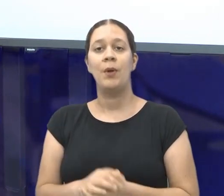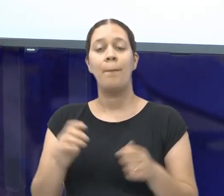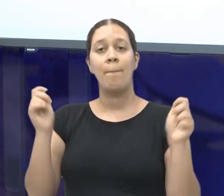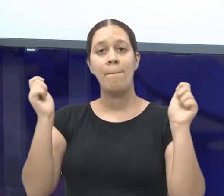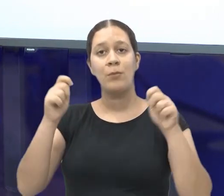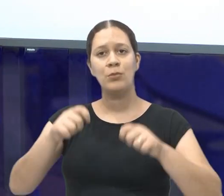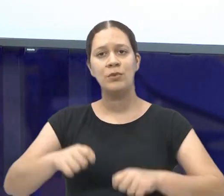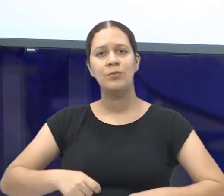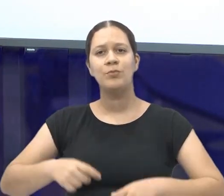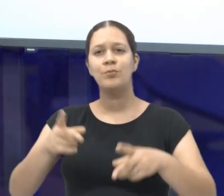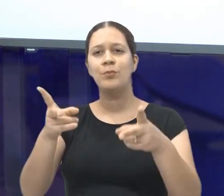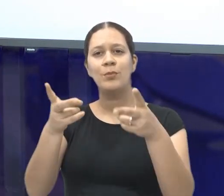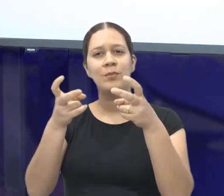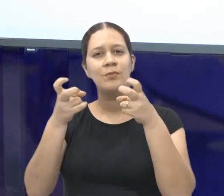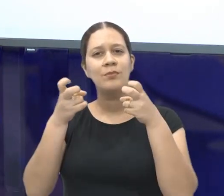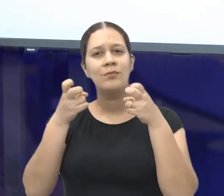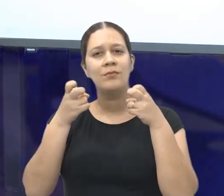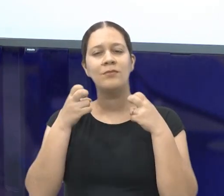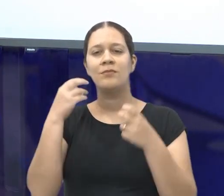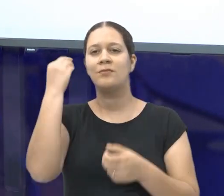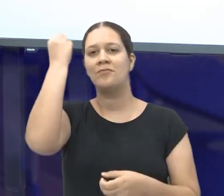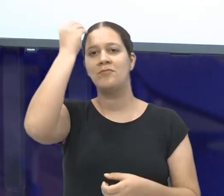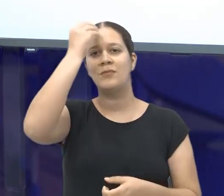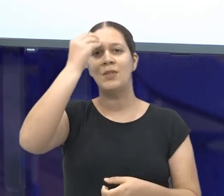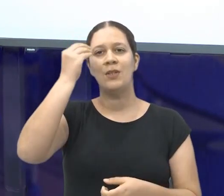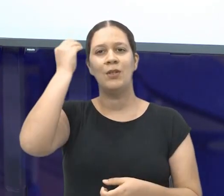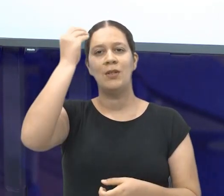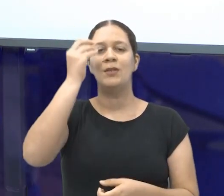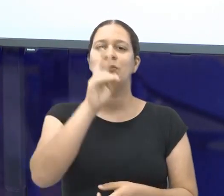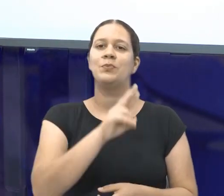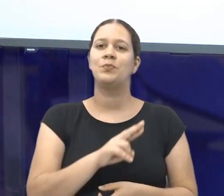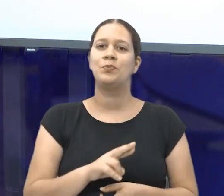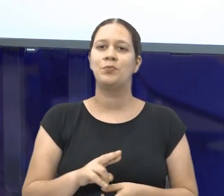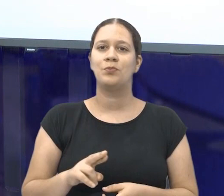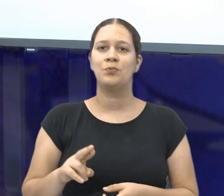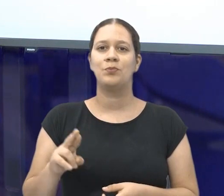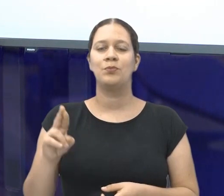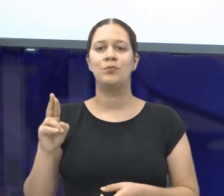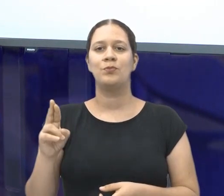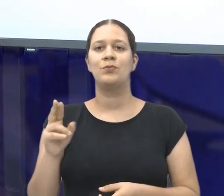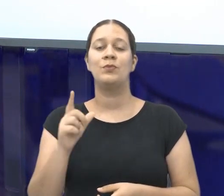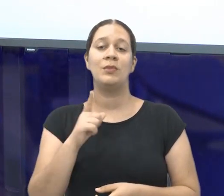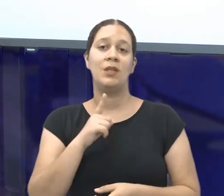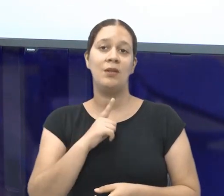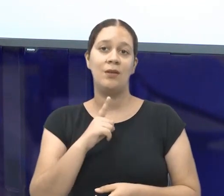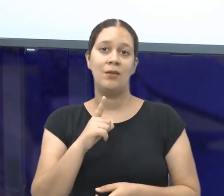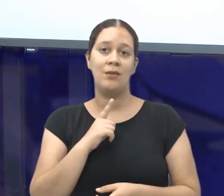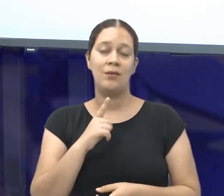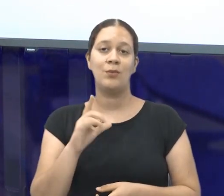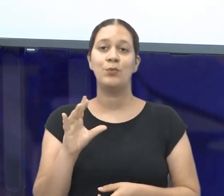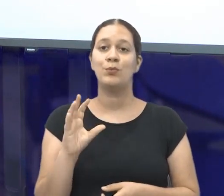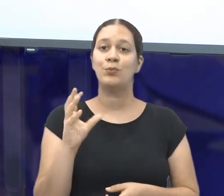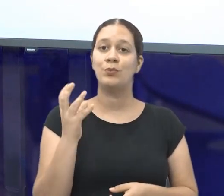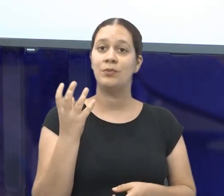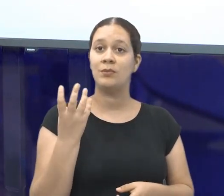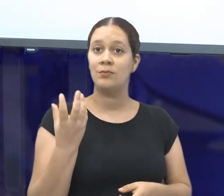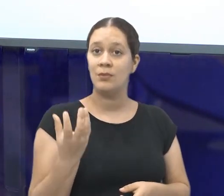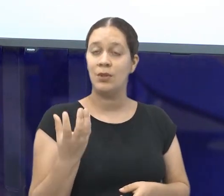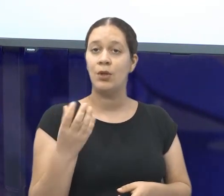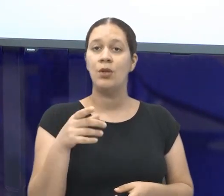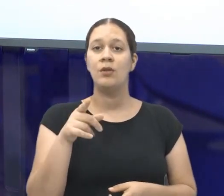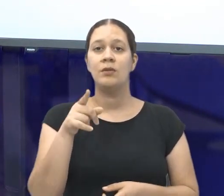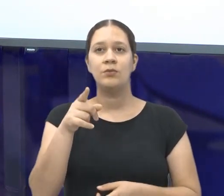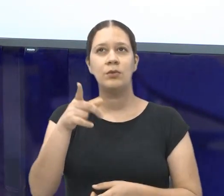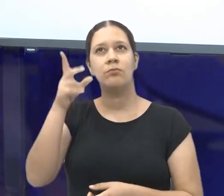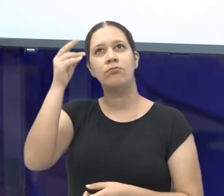possível perceber também algo de experiência religiosa. Tem um fato que certamente você talvez